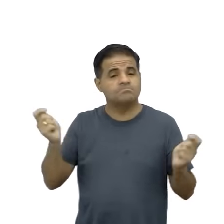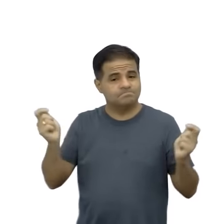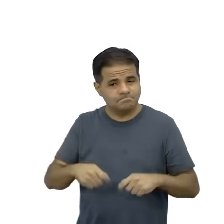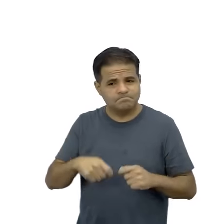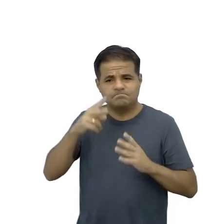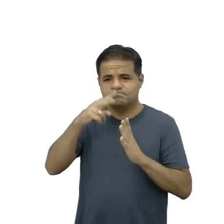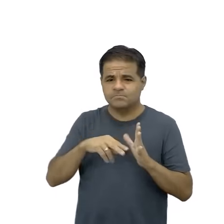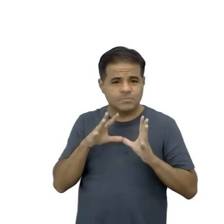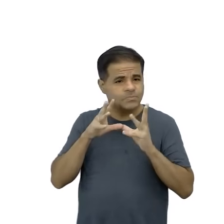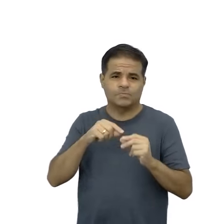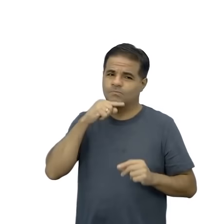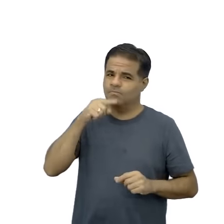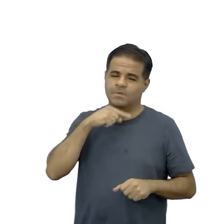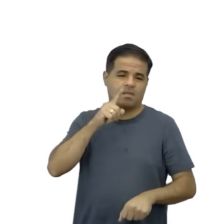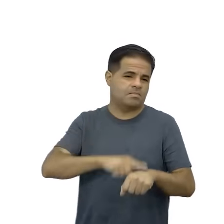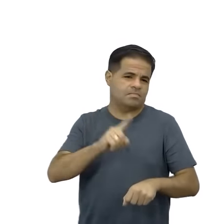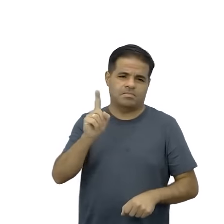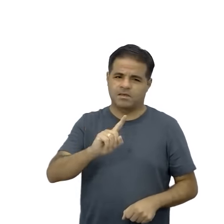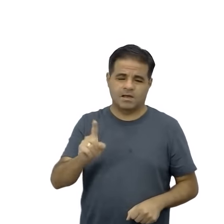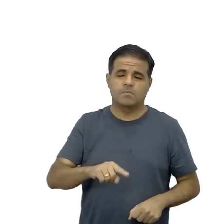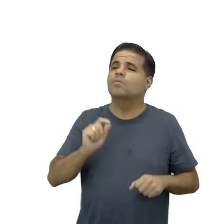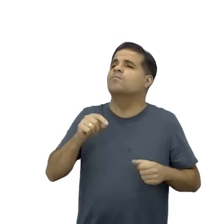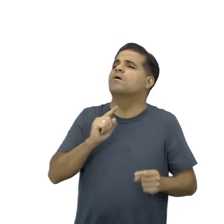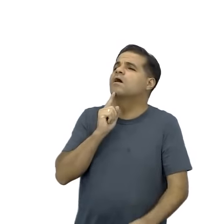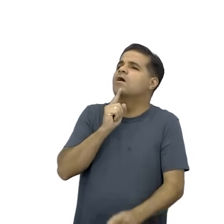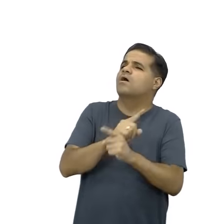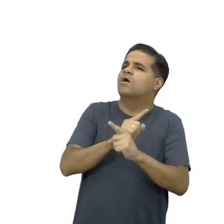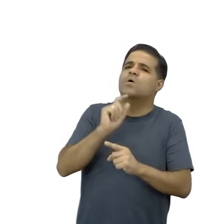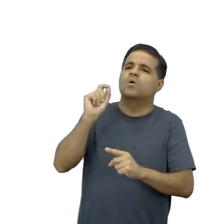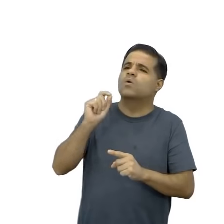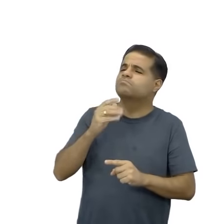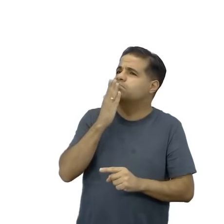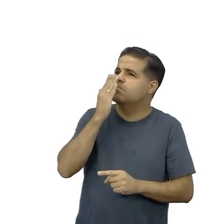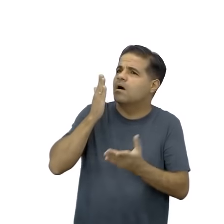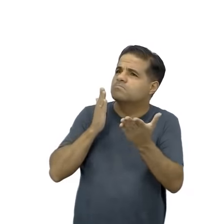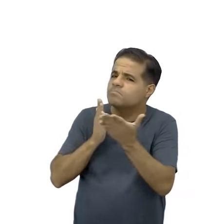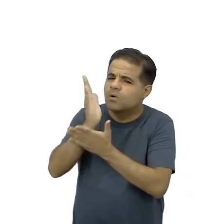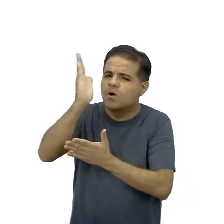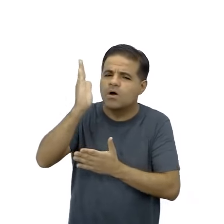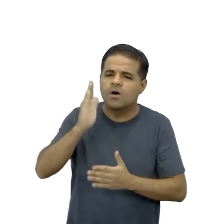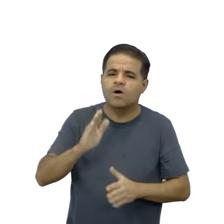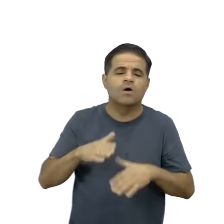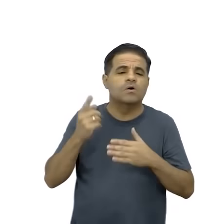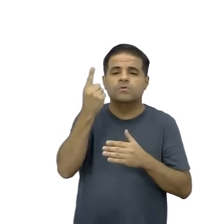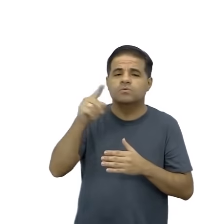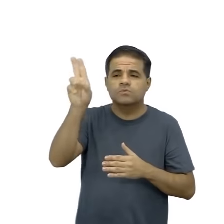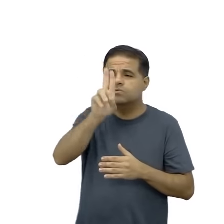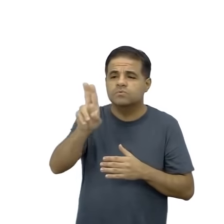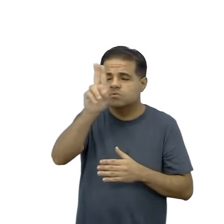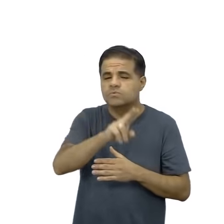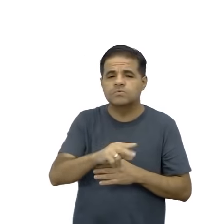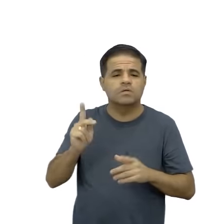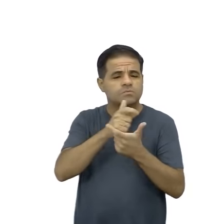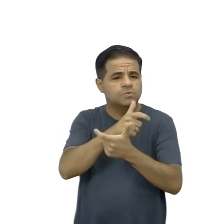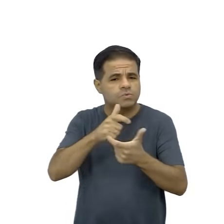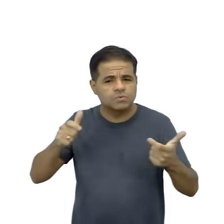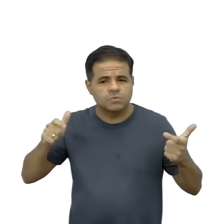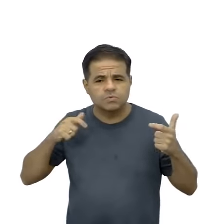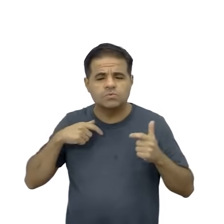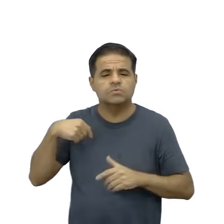todo, que não dá tempo. O que leva à identificação e ao sucesso da utilização dessa estrutura